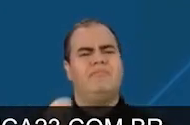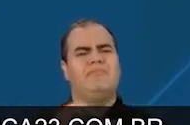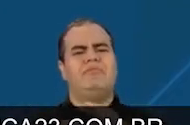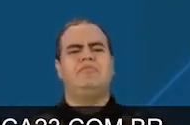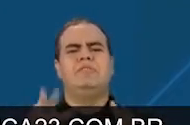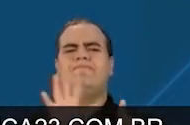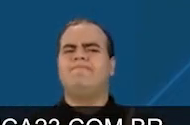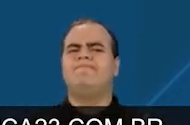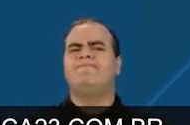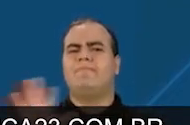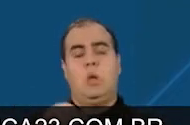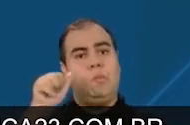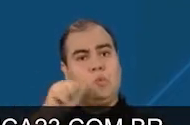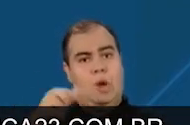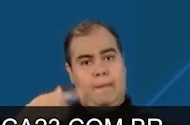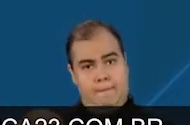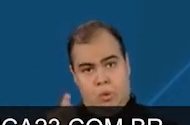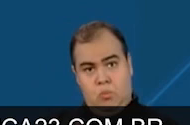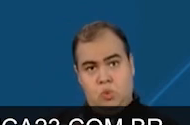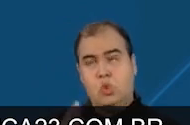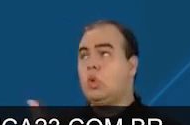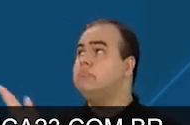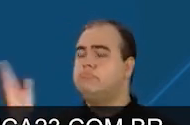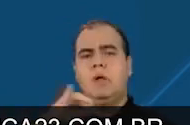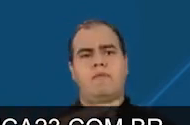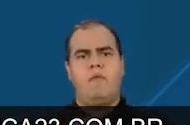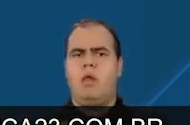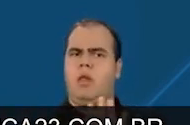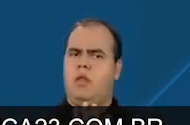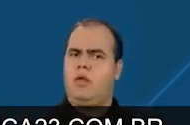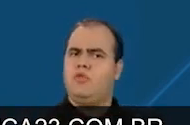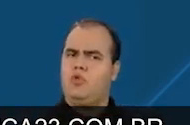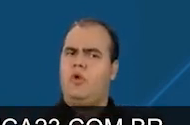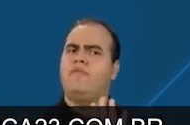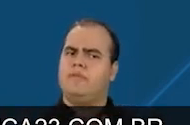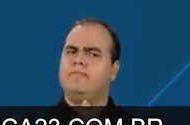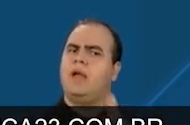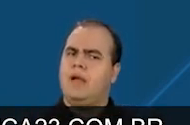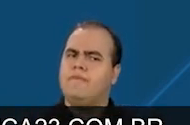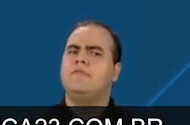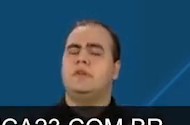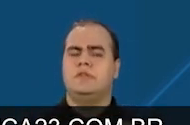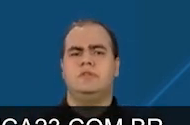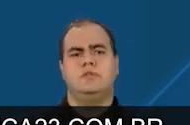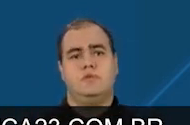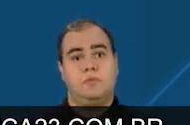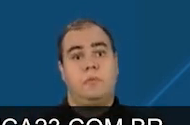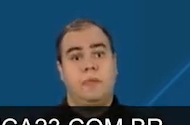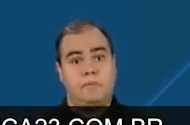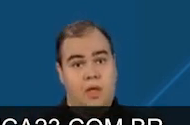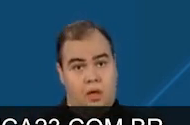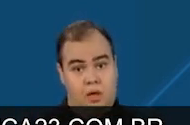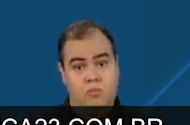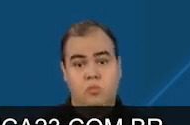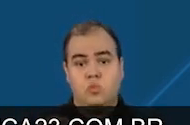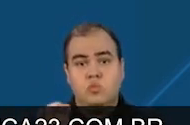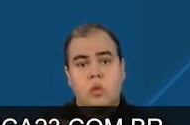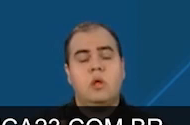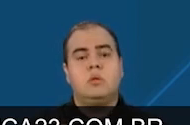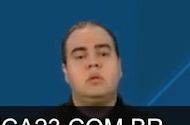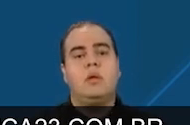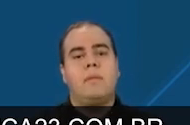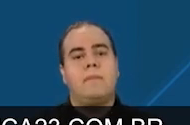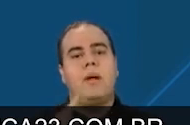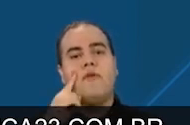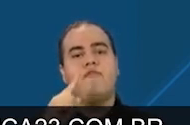esta promotora comenta que a nova lei é um avanço e avalia positivamente o envolvimento do Estado e da iniciativa